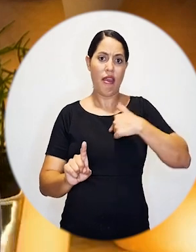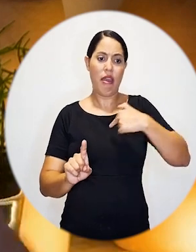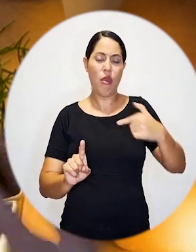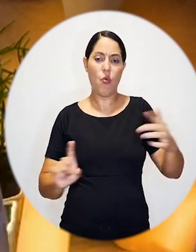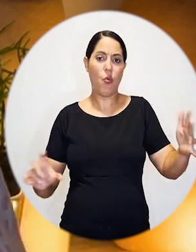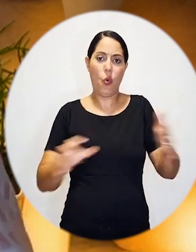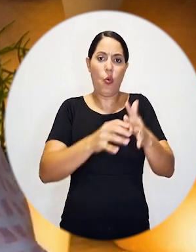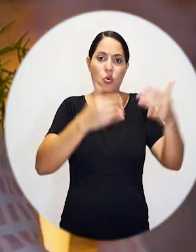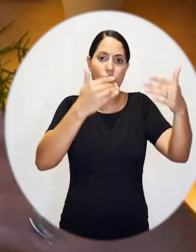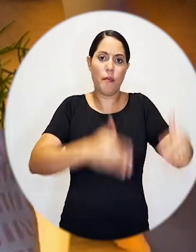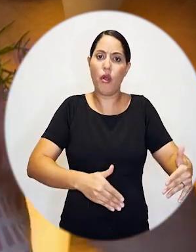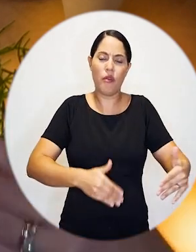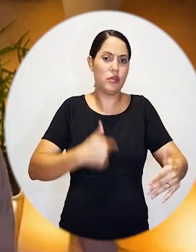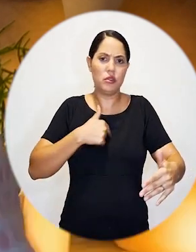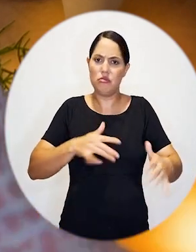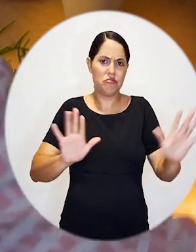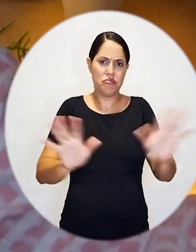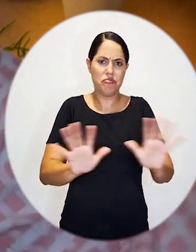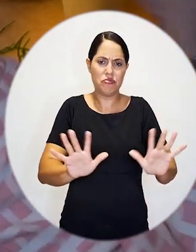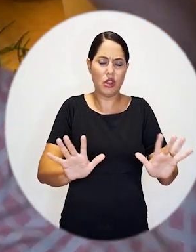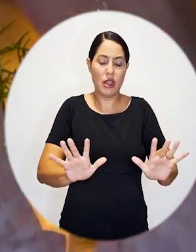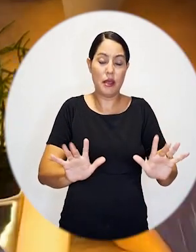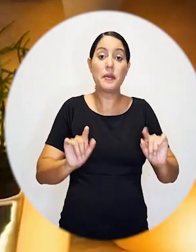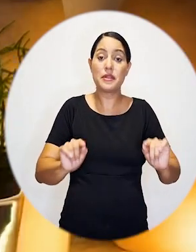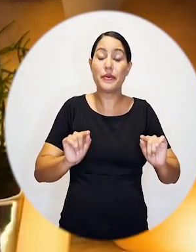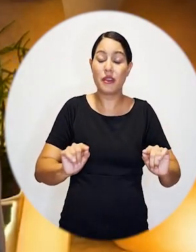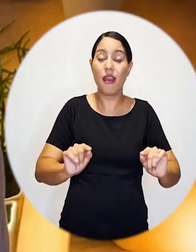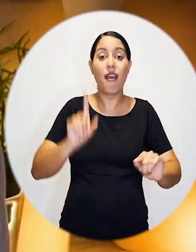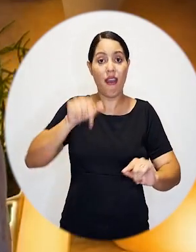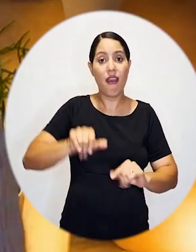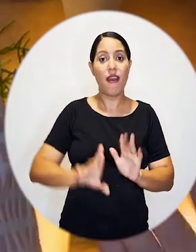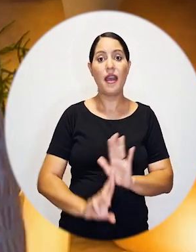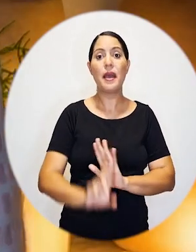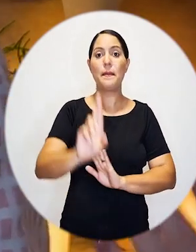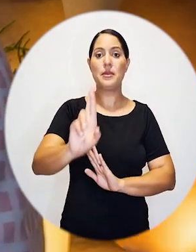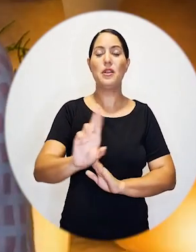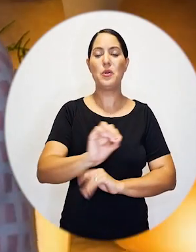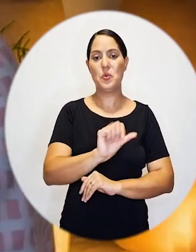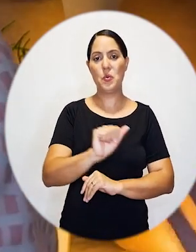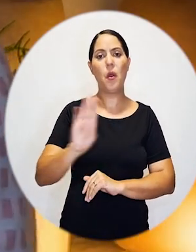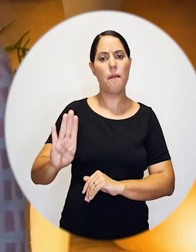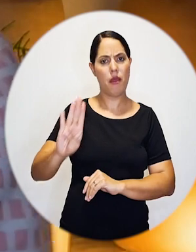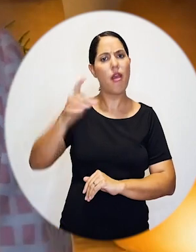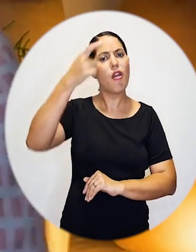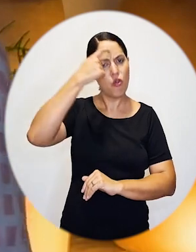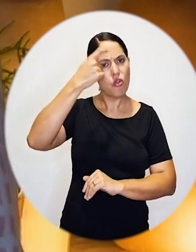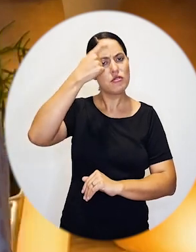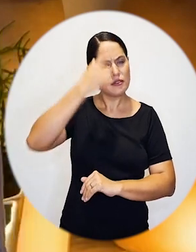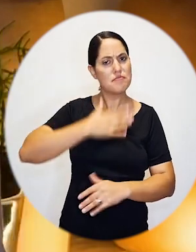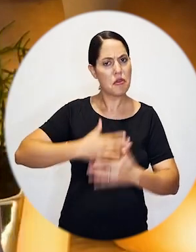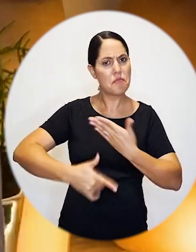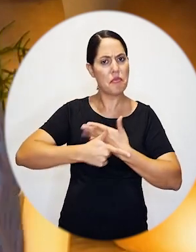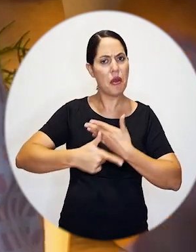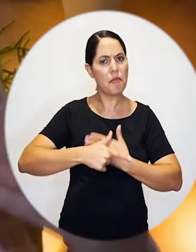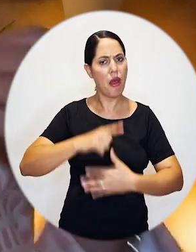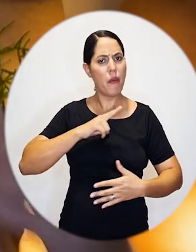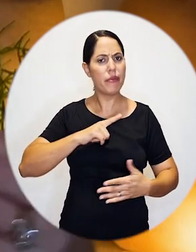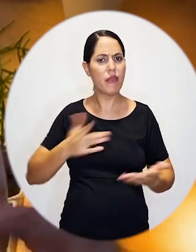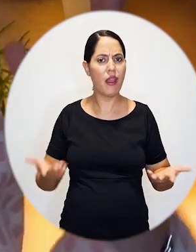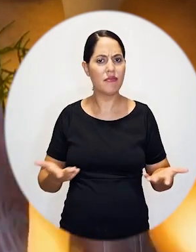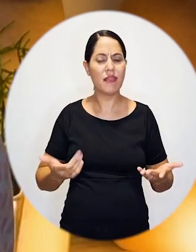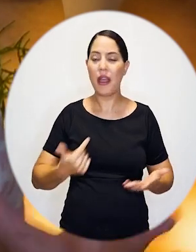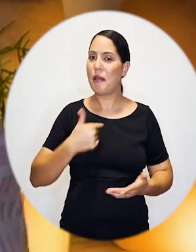estar lá. Então, a minha responsabilidade constitucional é representar a OAB no tribunal. Eu tenho